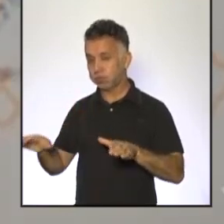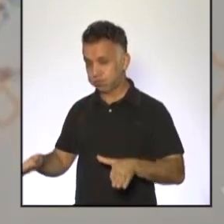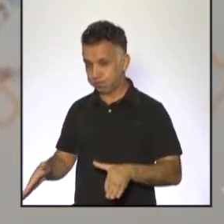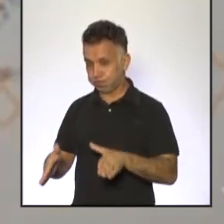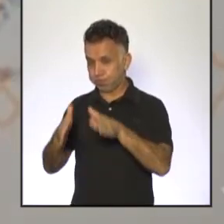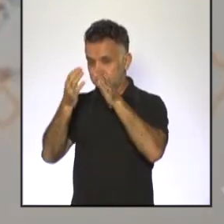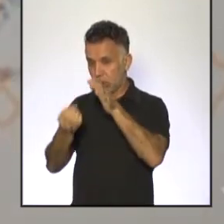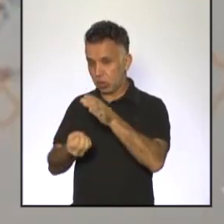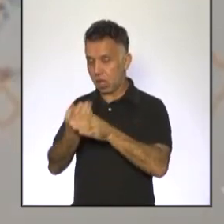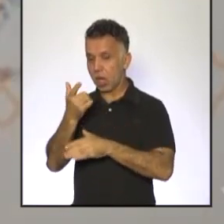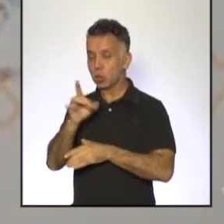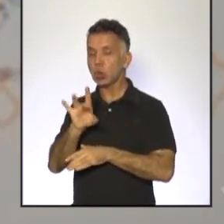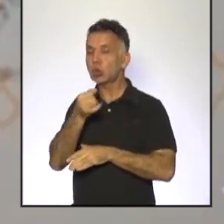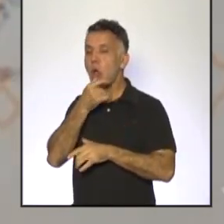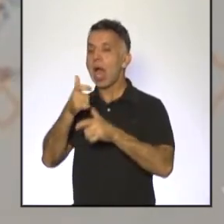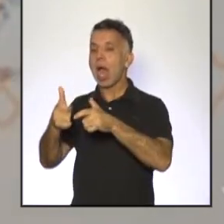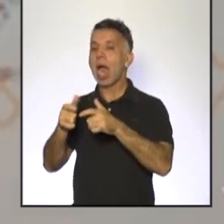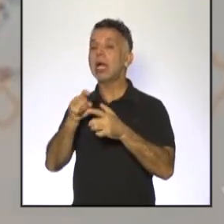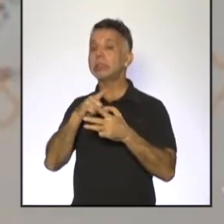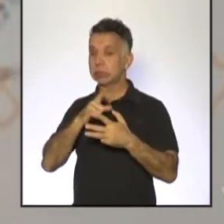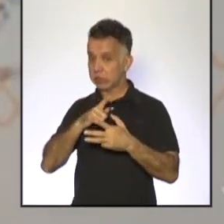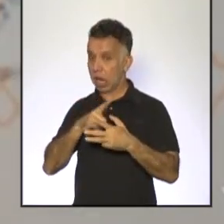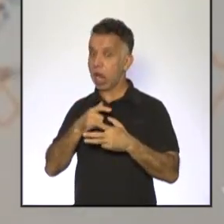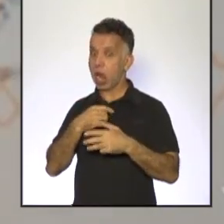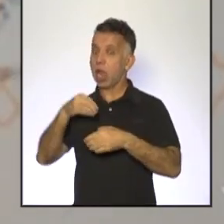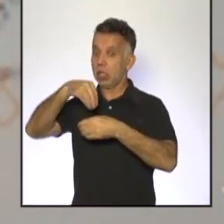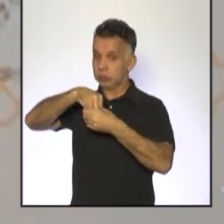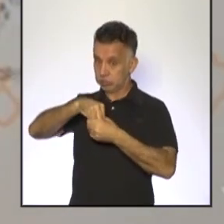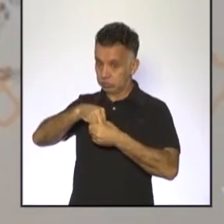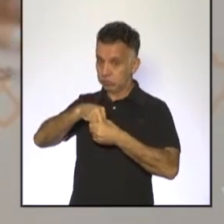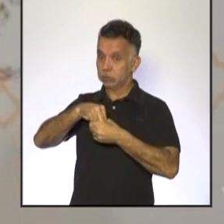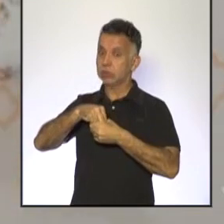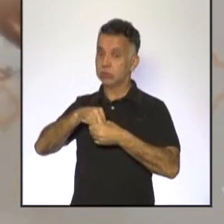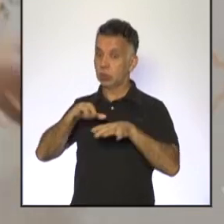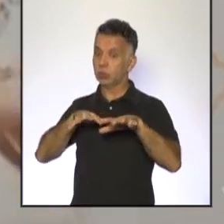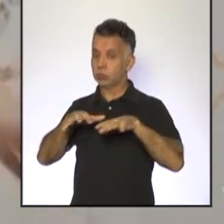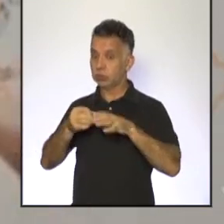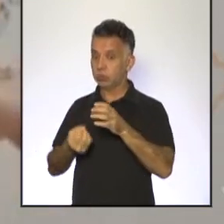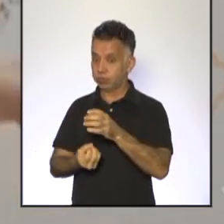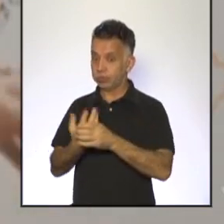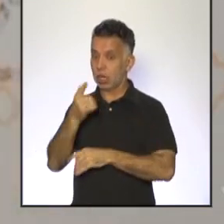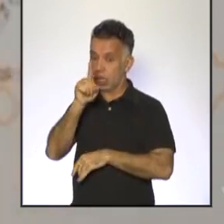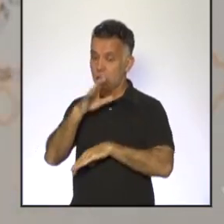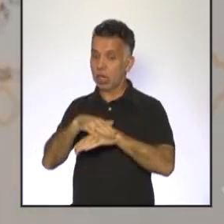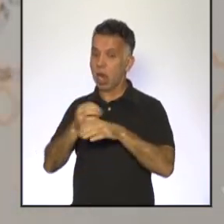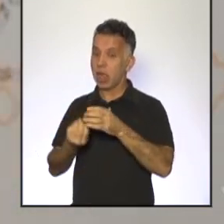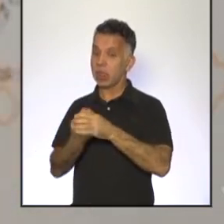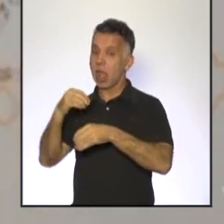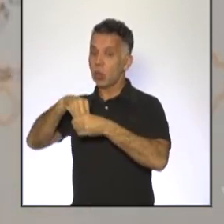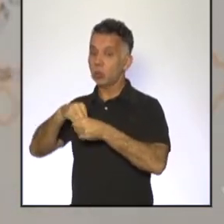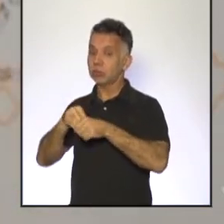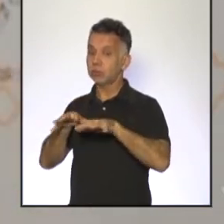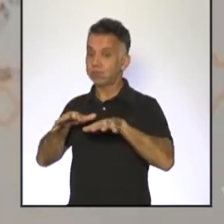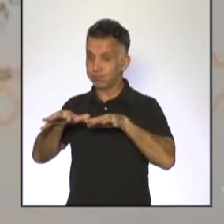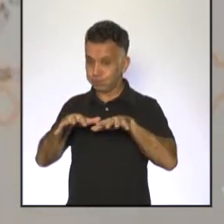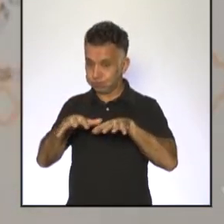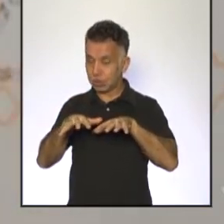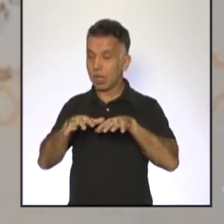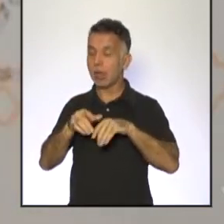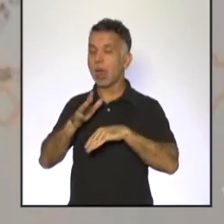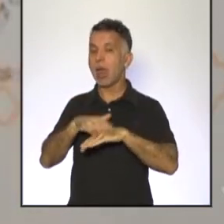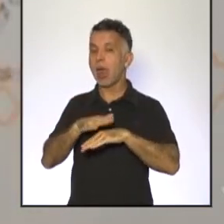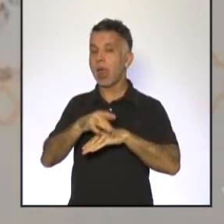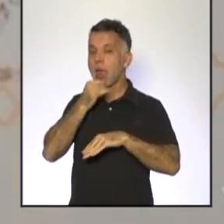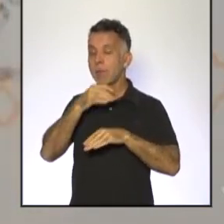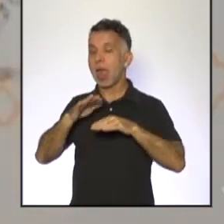convergentes e divergentes. Existe vulcanismo no interior da placa tectônica, por exemplo, o Havaí. Esse vulcanismo intraplaca ocorre porque